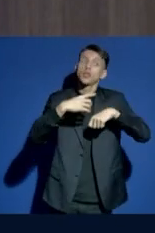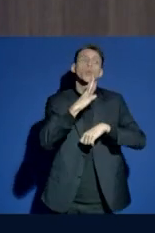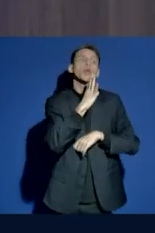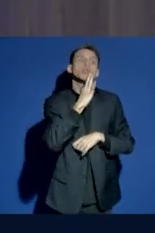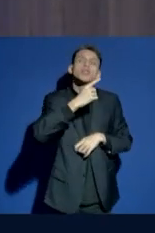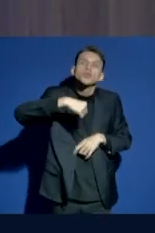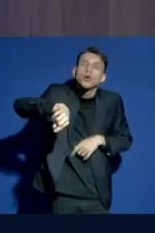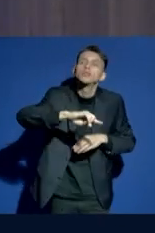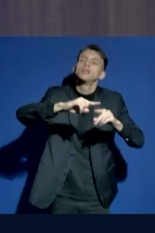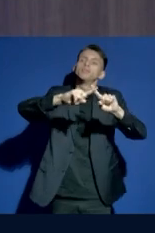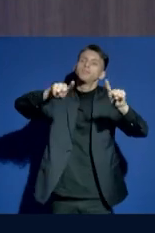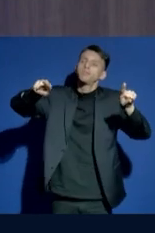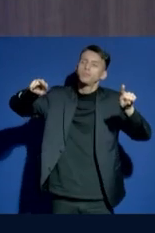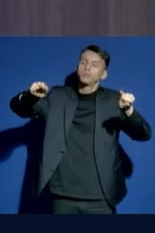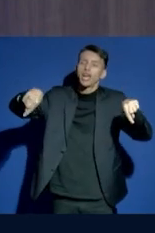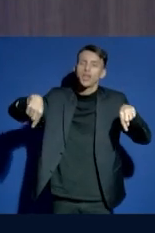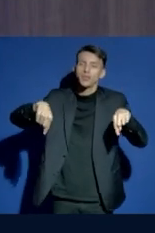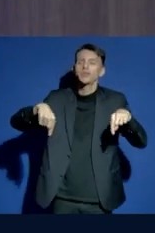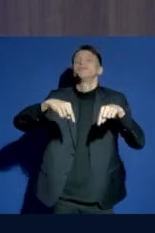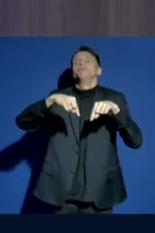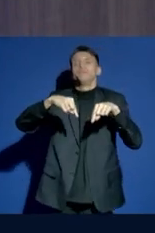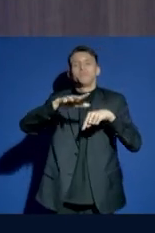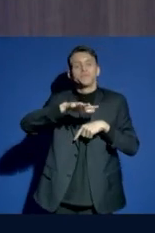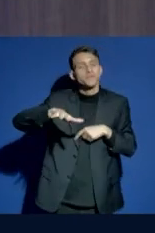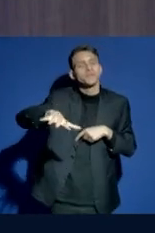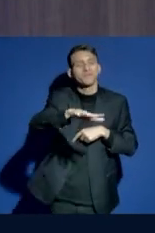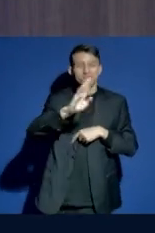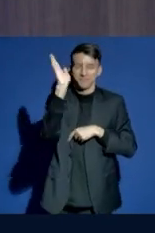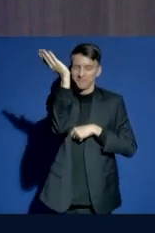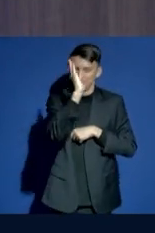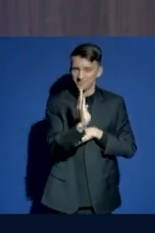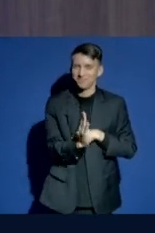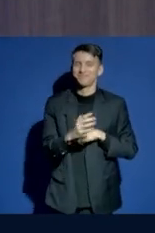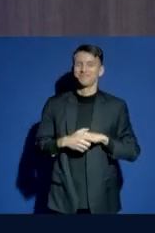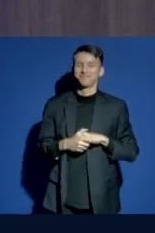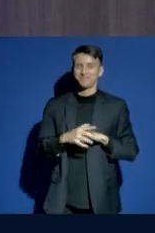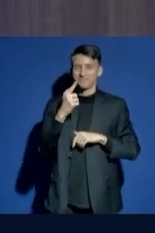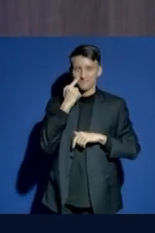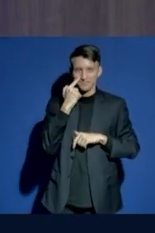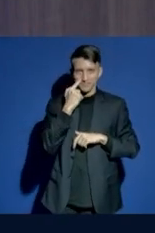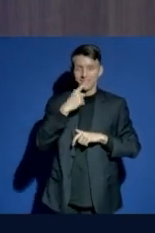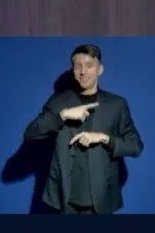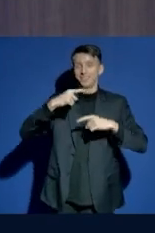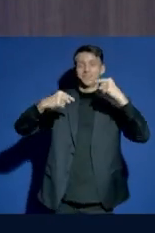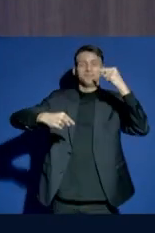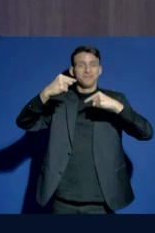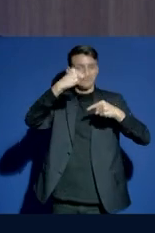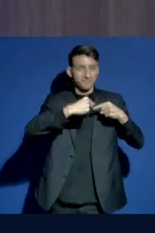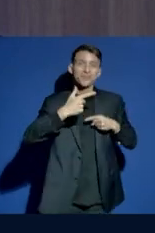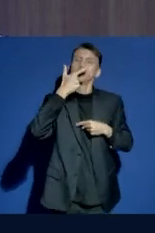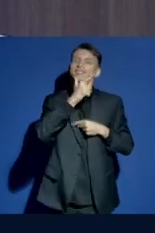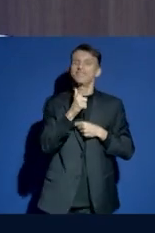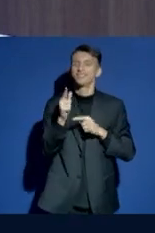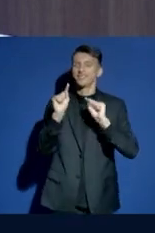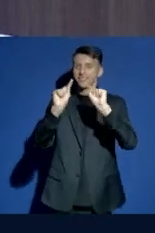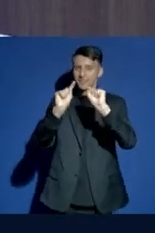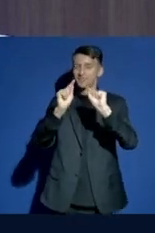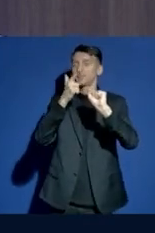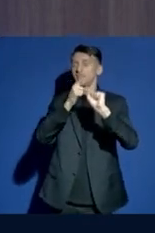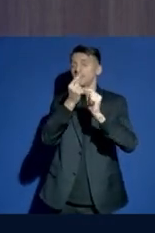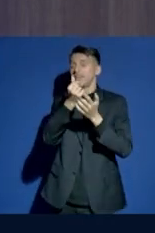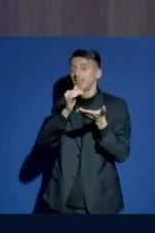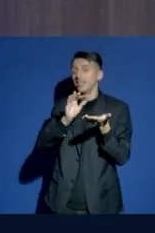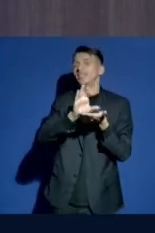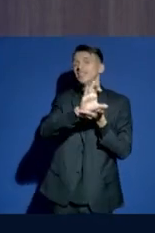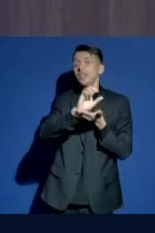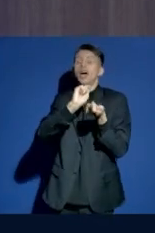ali e entregar o direito aos brasileiros de decidirem se há necessidade dessa grande riqueza para poder inclusive financiar